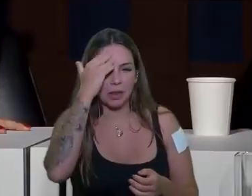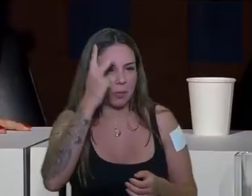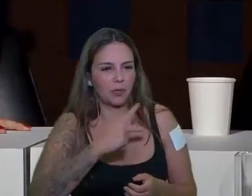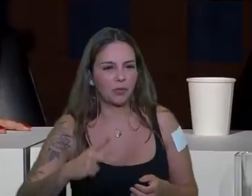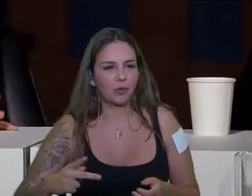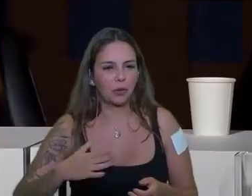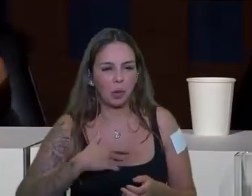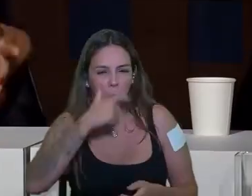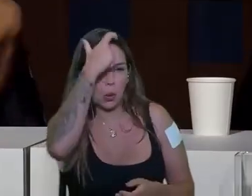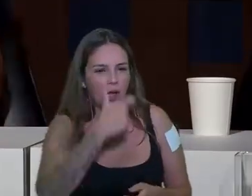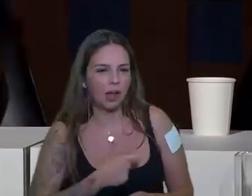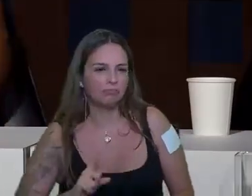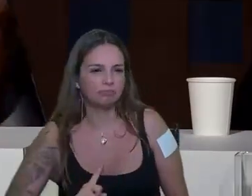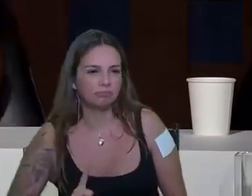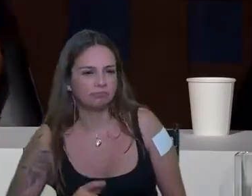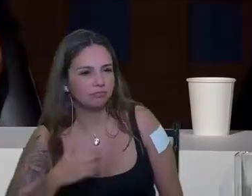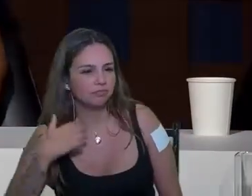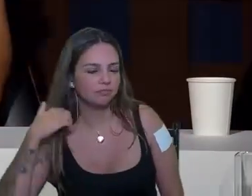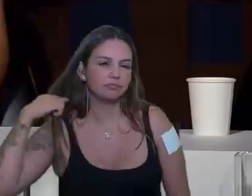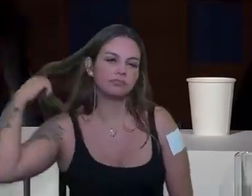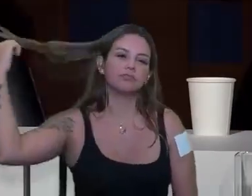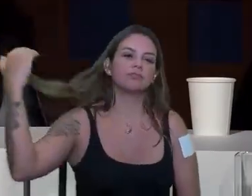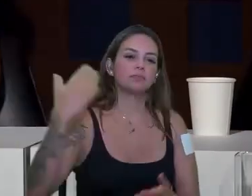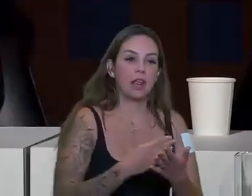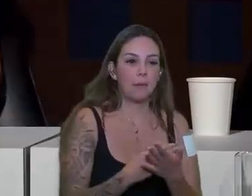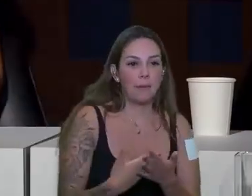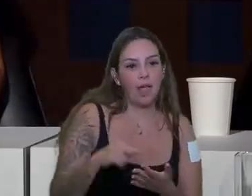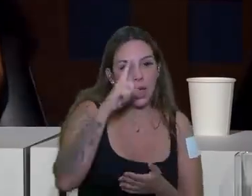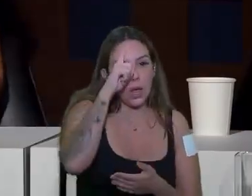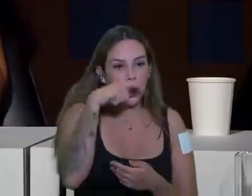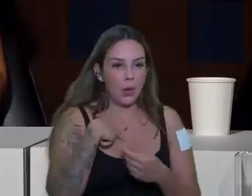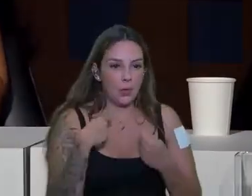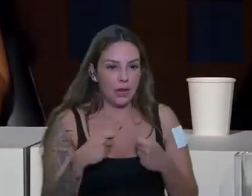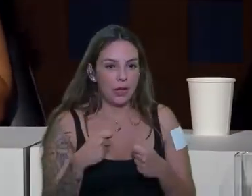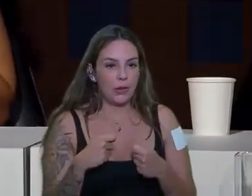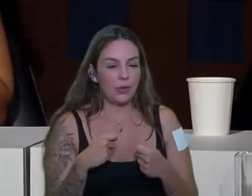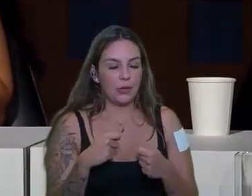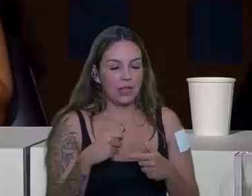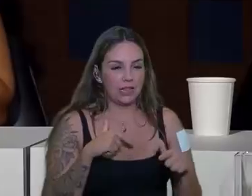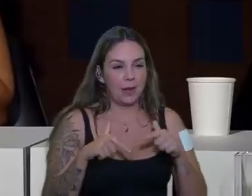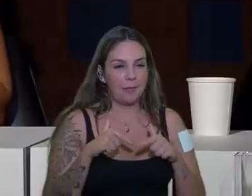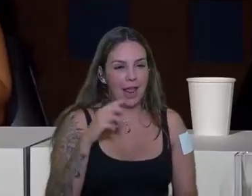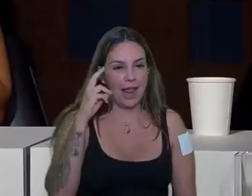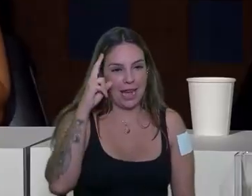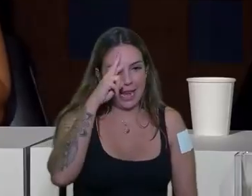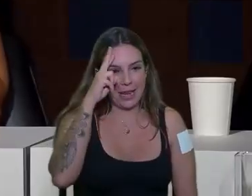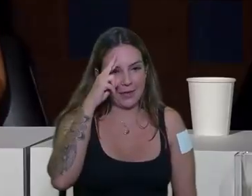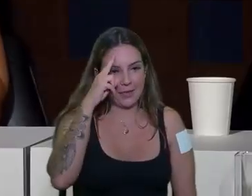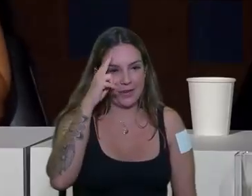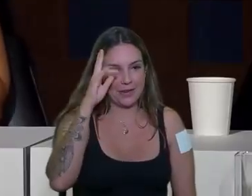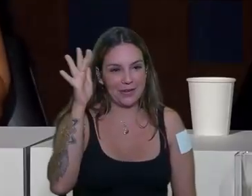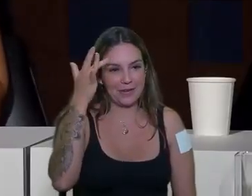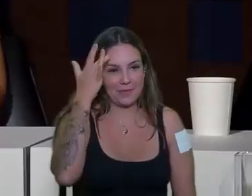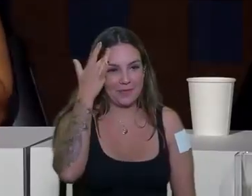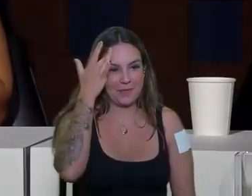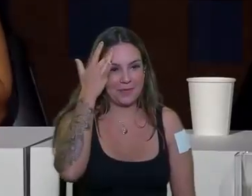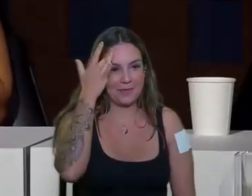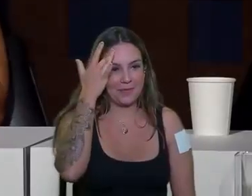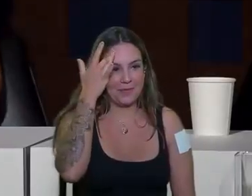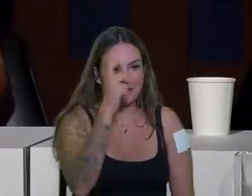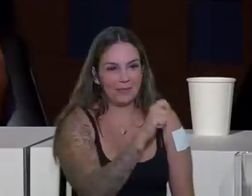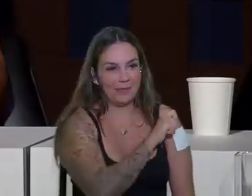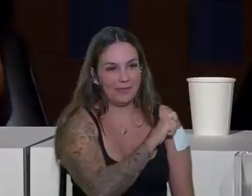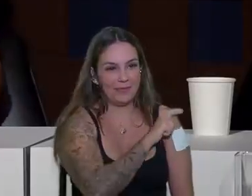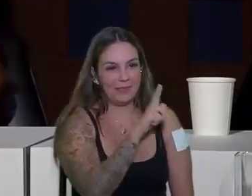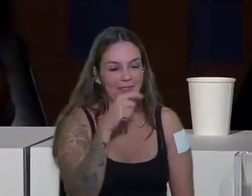professora. E, a partir dessa ideia de... então, se eu preciso trabalhar com a memória deles, eu preciso emocionar os meus